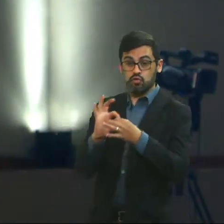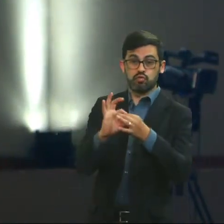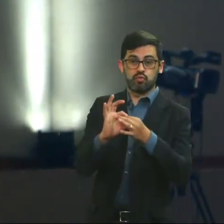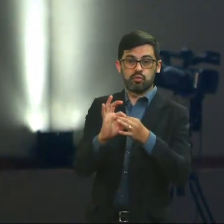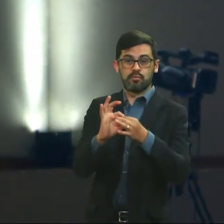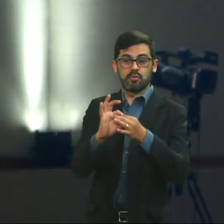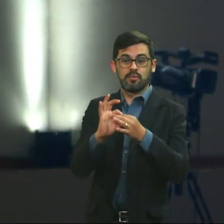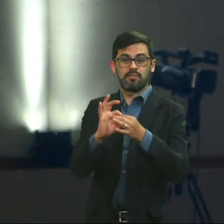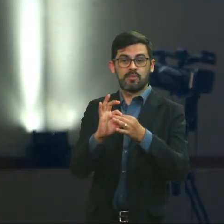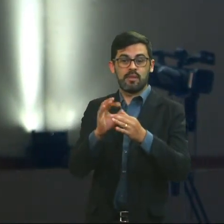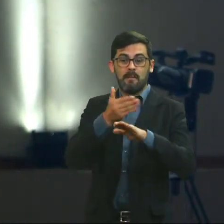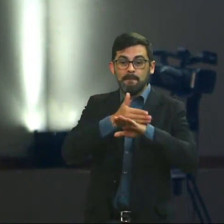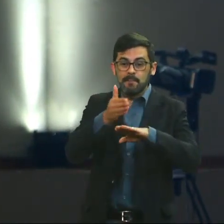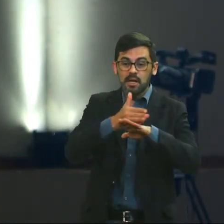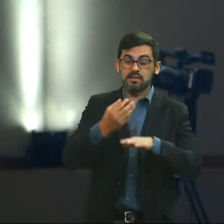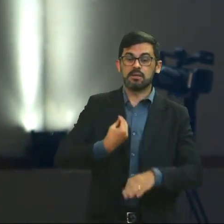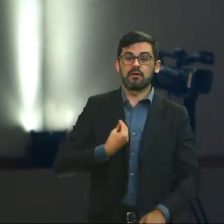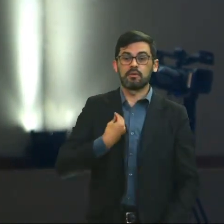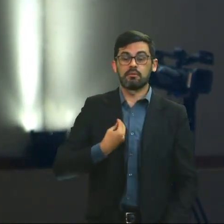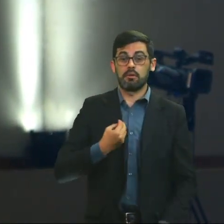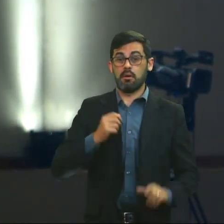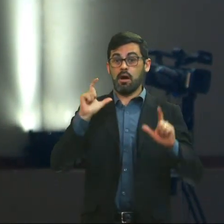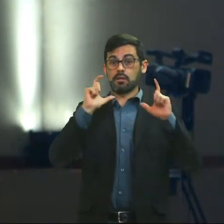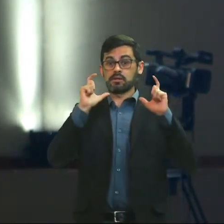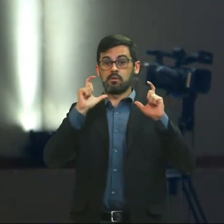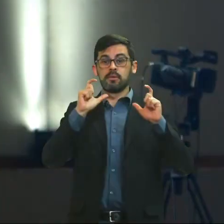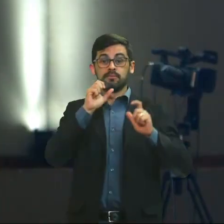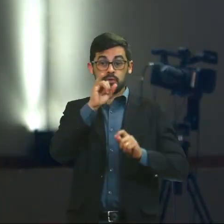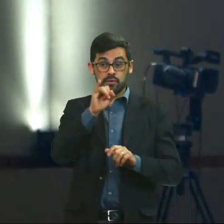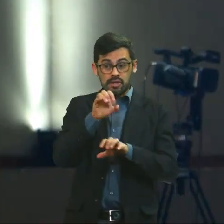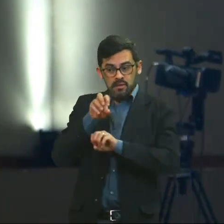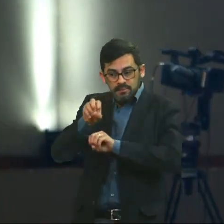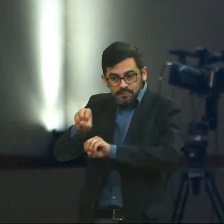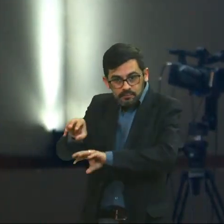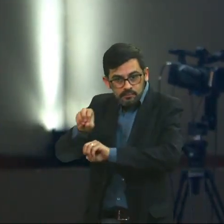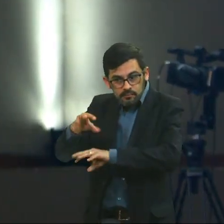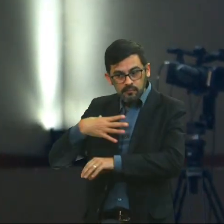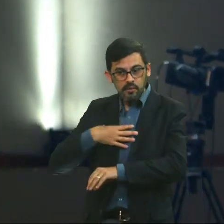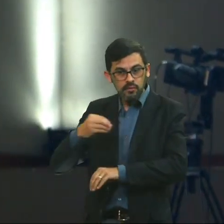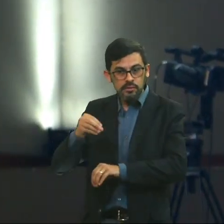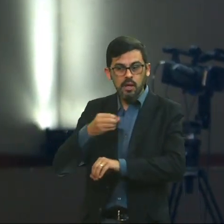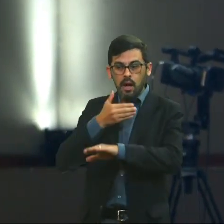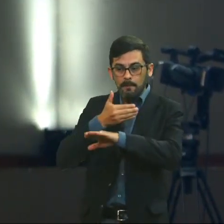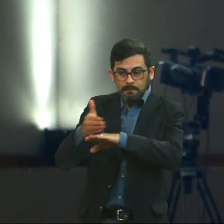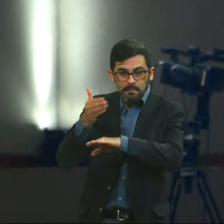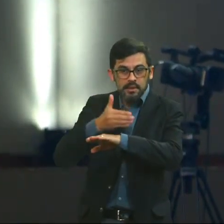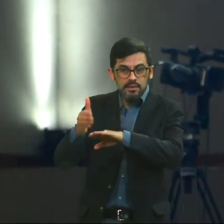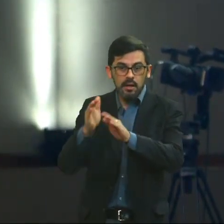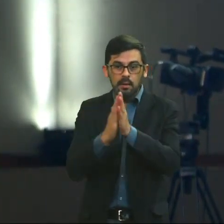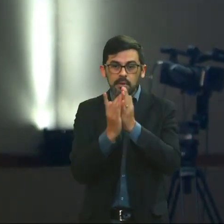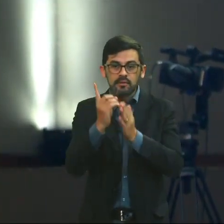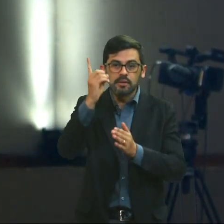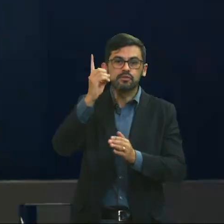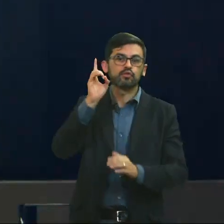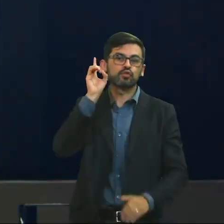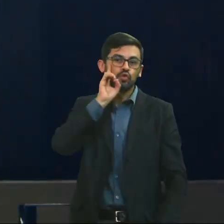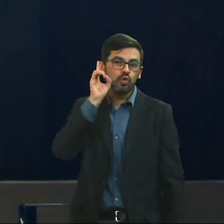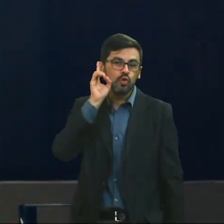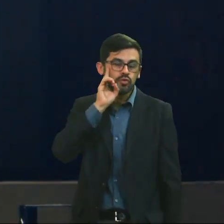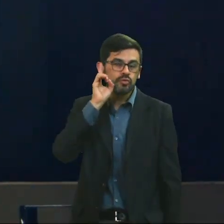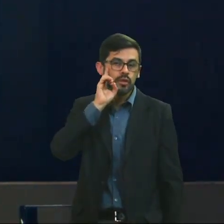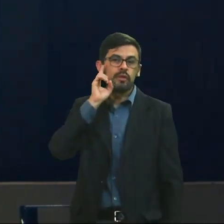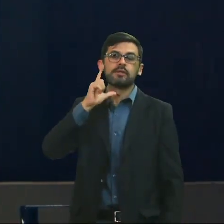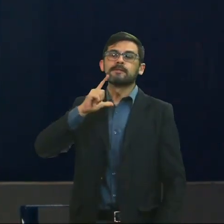Se você, presta atenção, ensinar os seus filhos a aplicar a palavra de Deus no dia a dia deles, eles vão